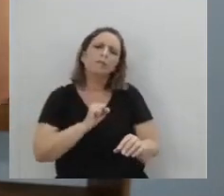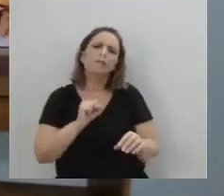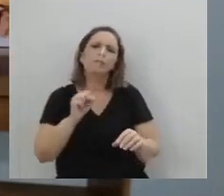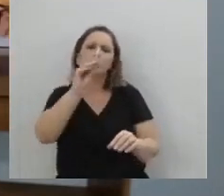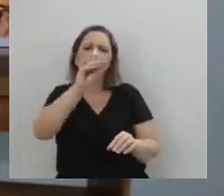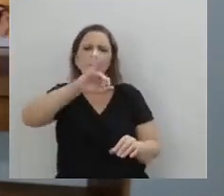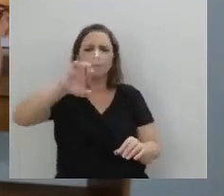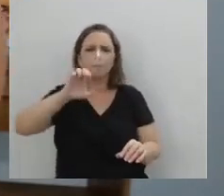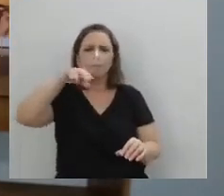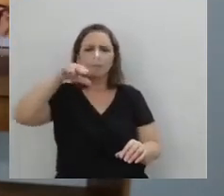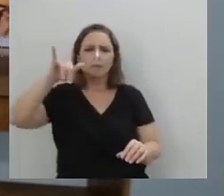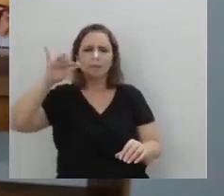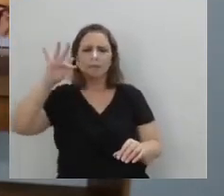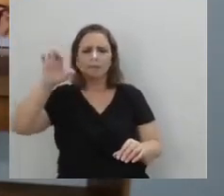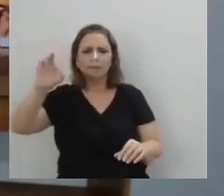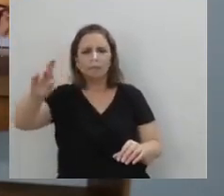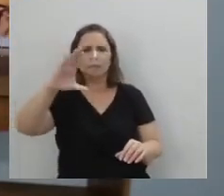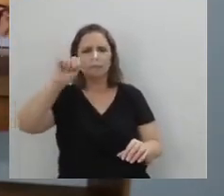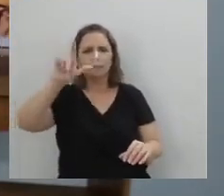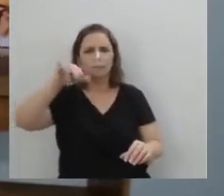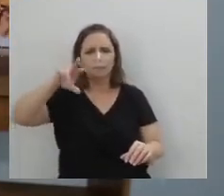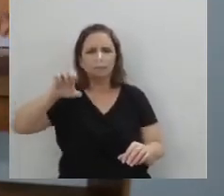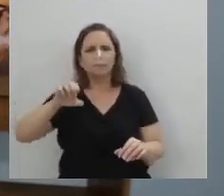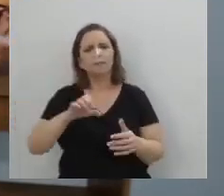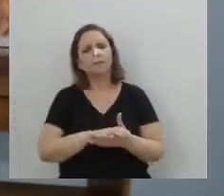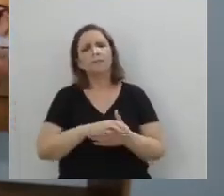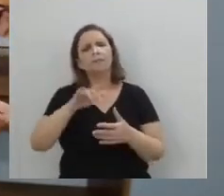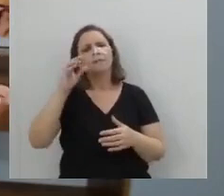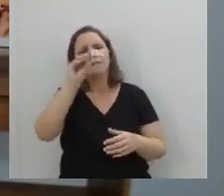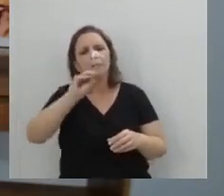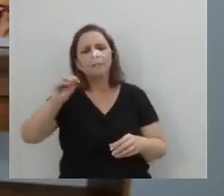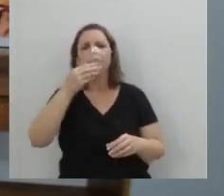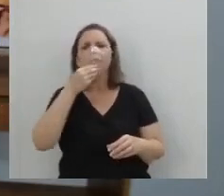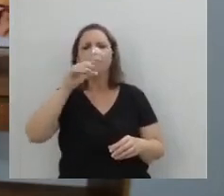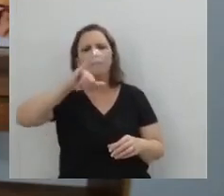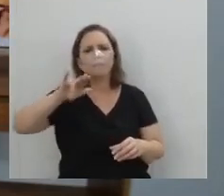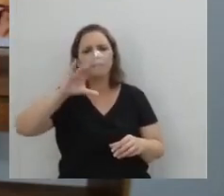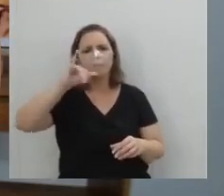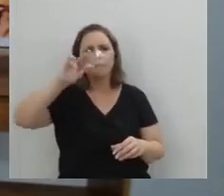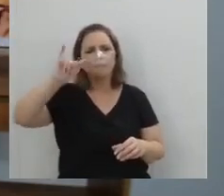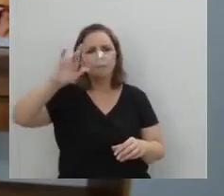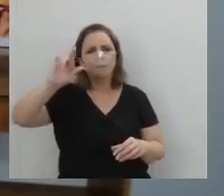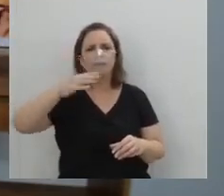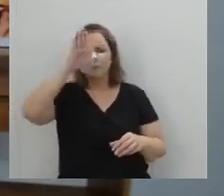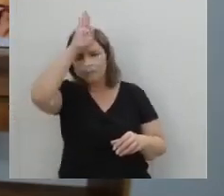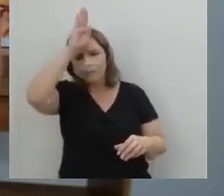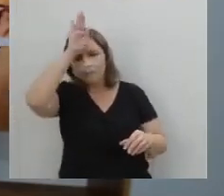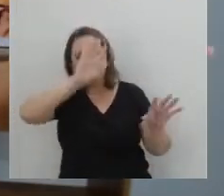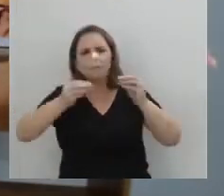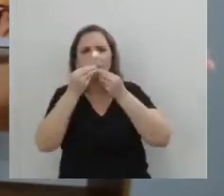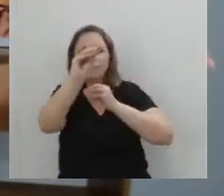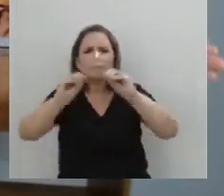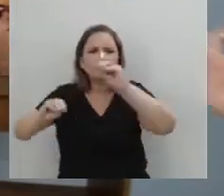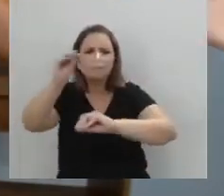para Kaline, para o senhor Jussier, para minha sobrinha Sofia Laura, Maria Júlia, Paloma, Guilherme, Lili.